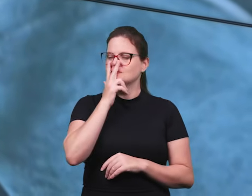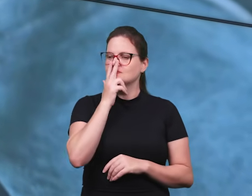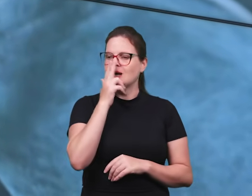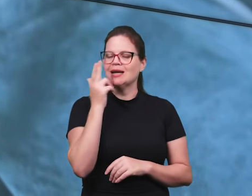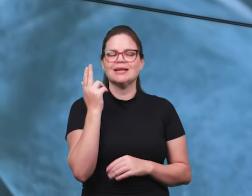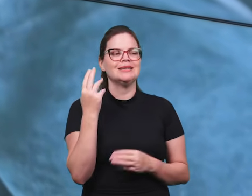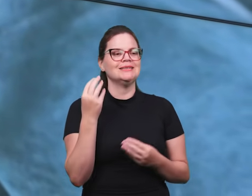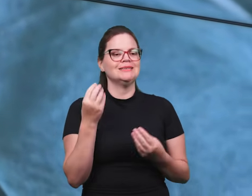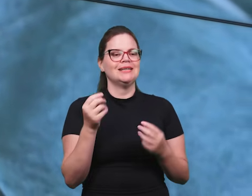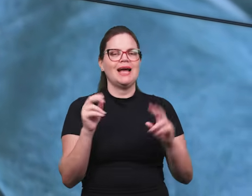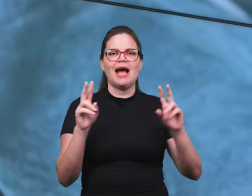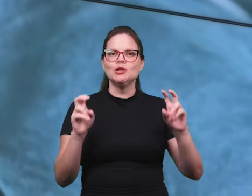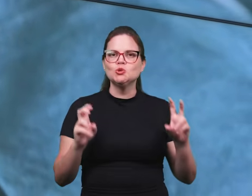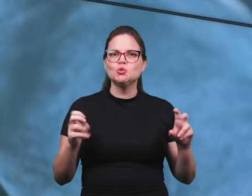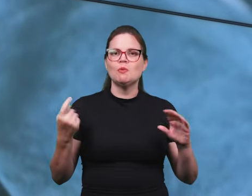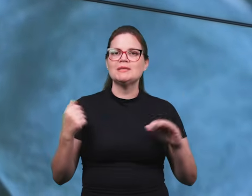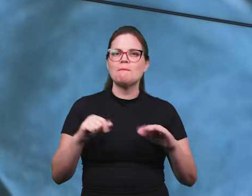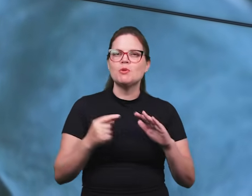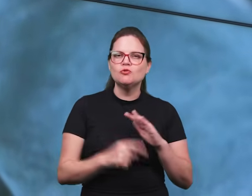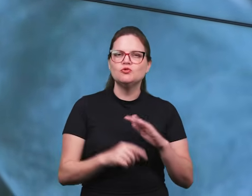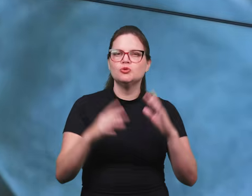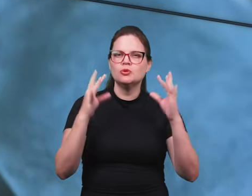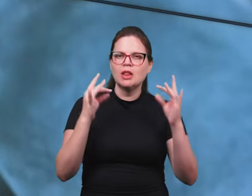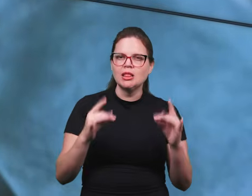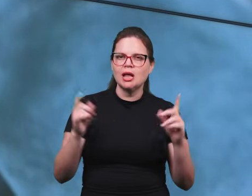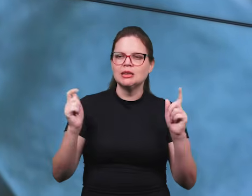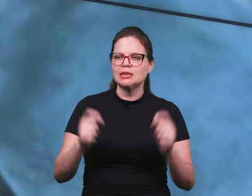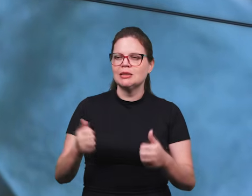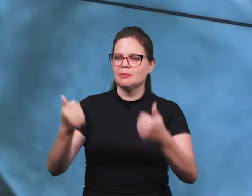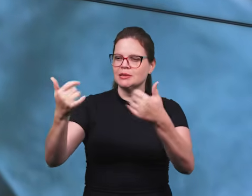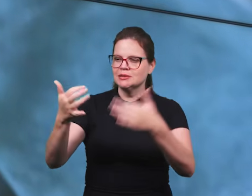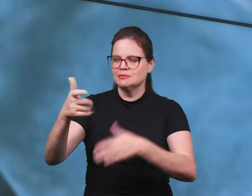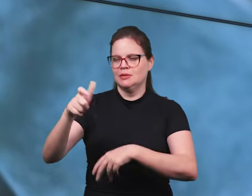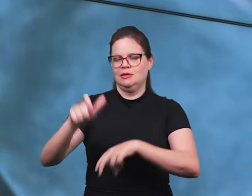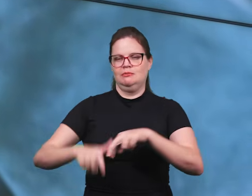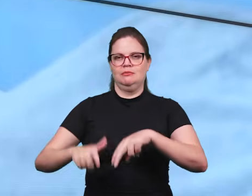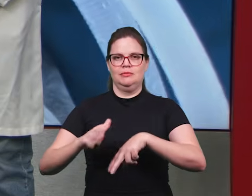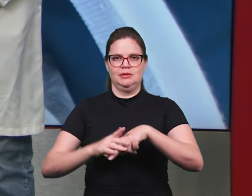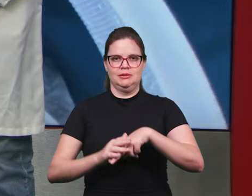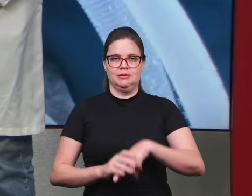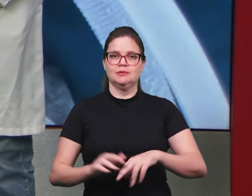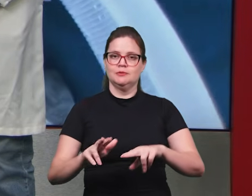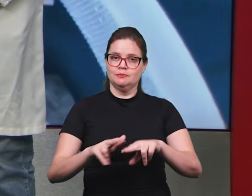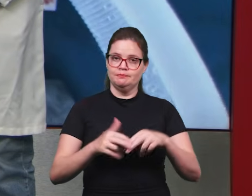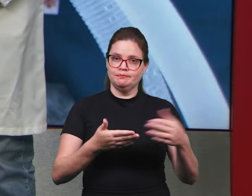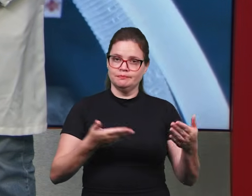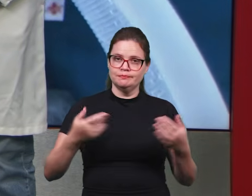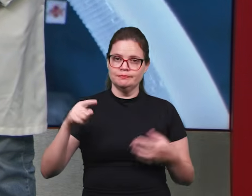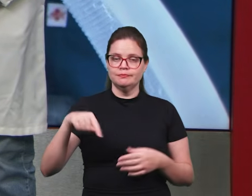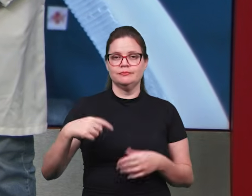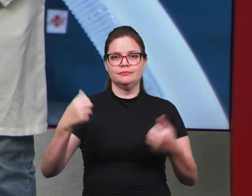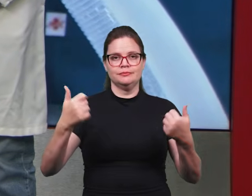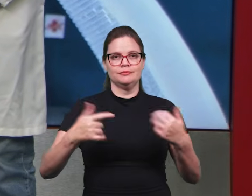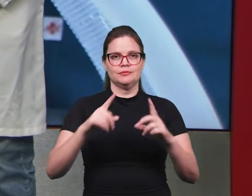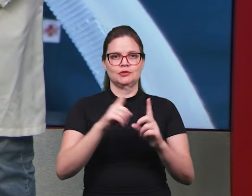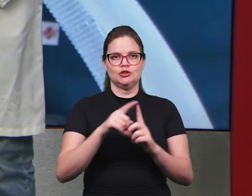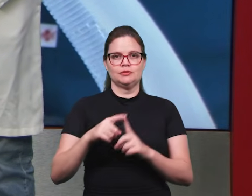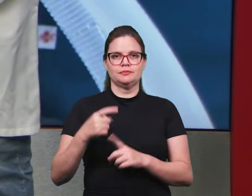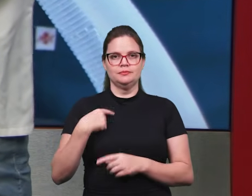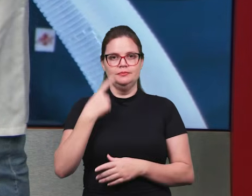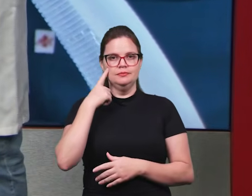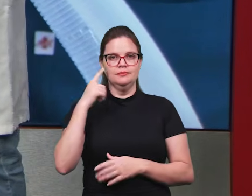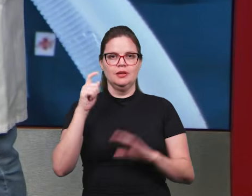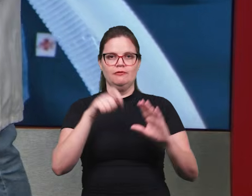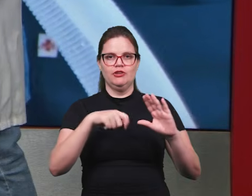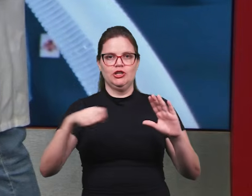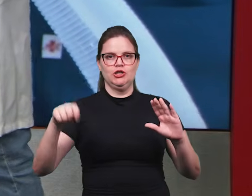tirar as dúvidas do paciente e é por isso que a gente está aqui, para falar a respeito de tipos de anestesia. Você pode explicar para a gente? Está rodando